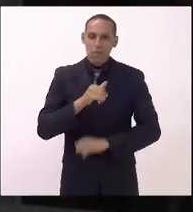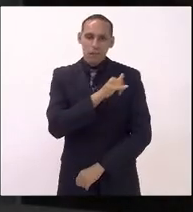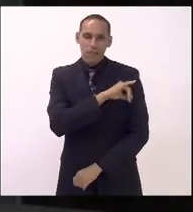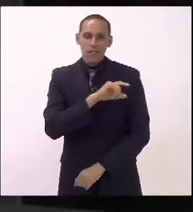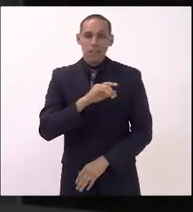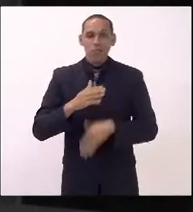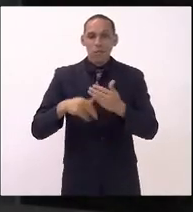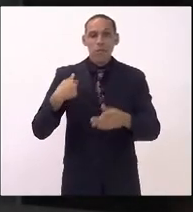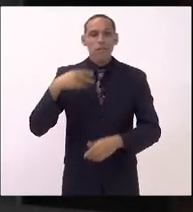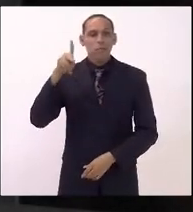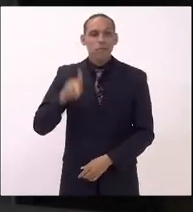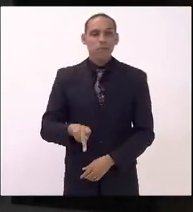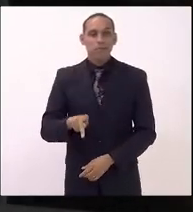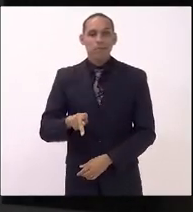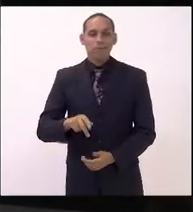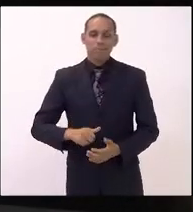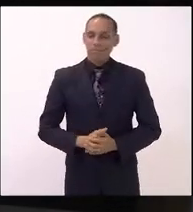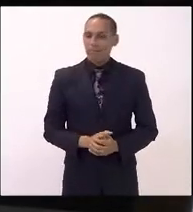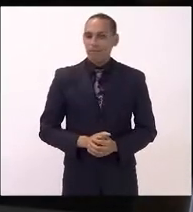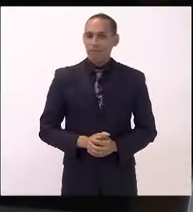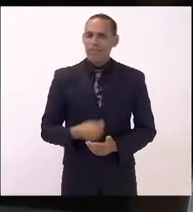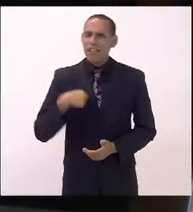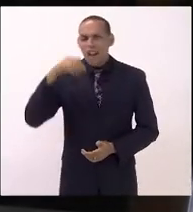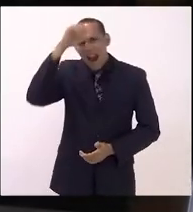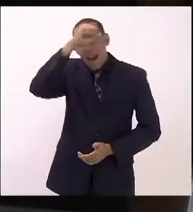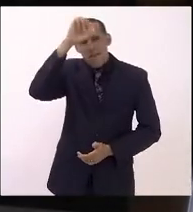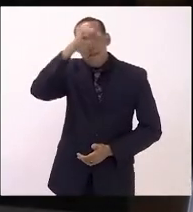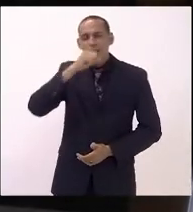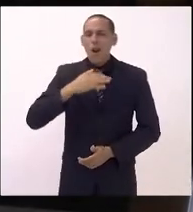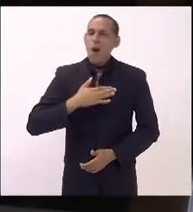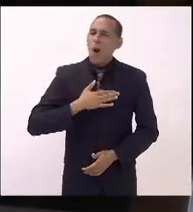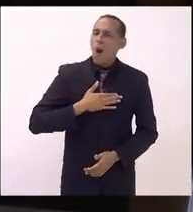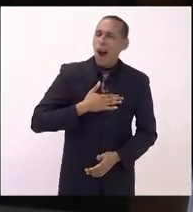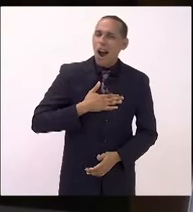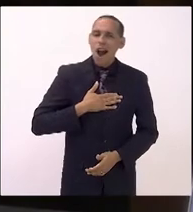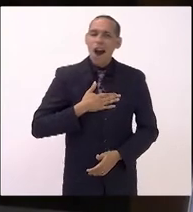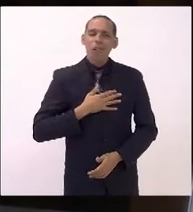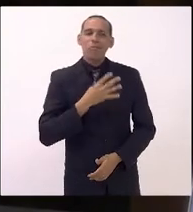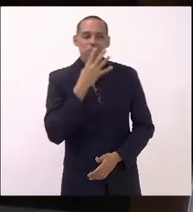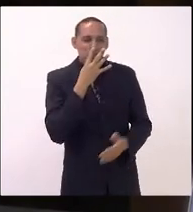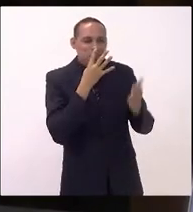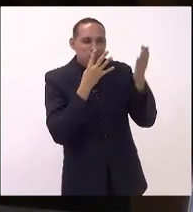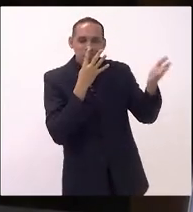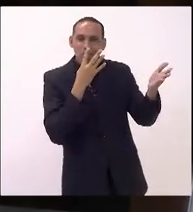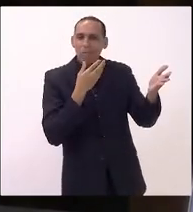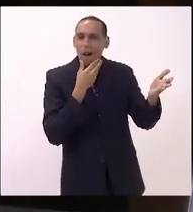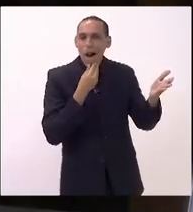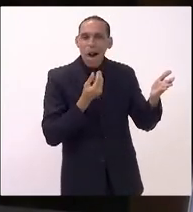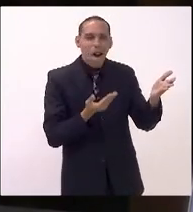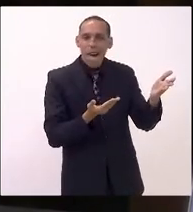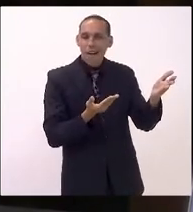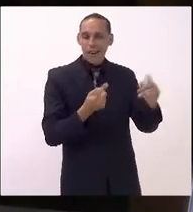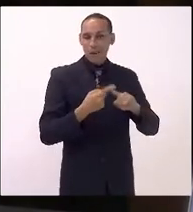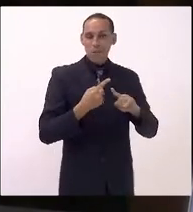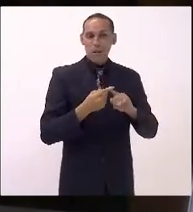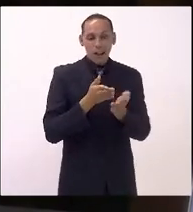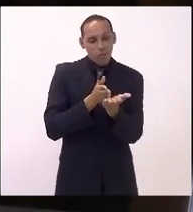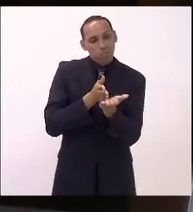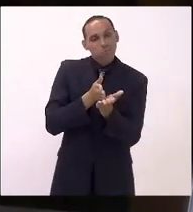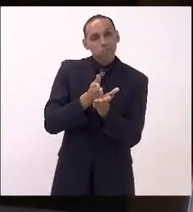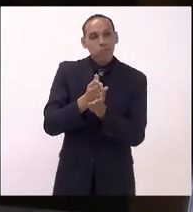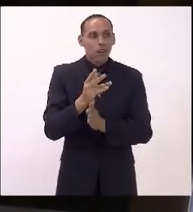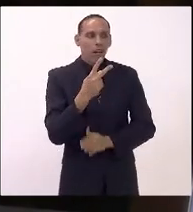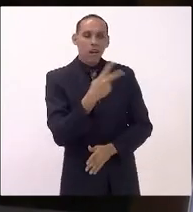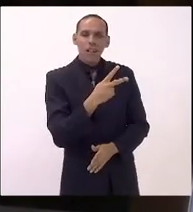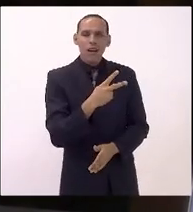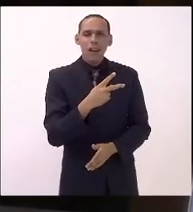fui presidente, e aprendi a gostar e admirar esse homem, né, que pela sua trajetória tinha